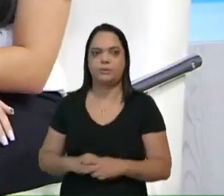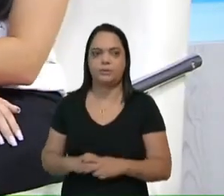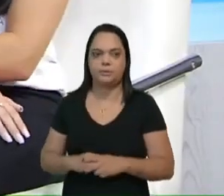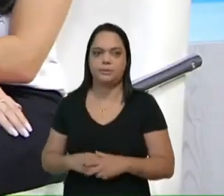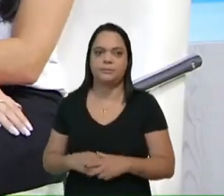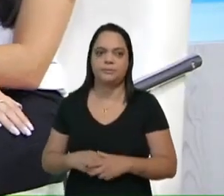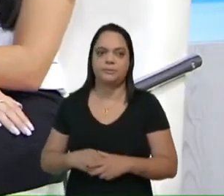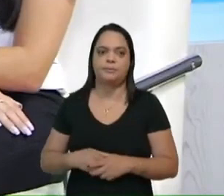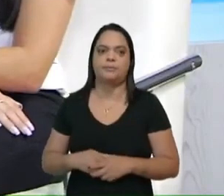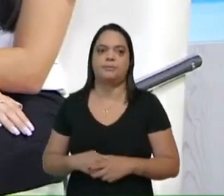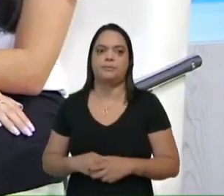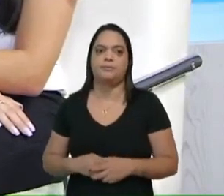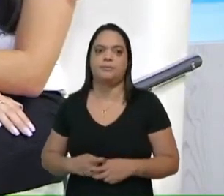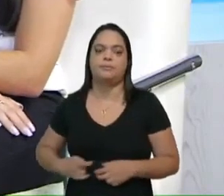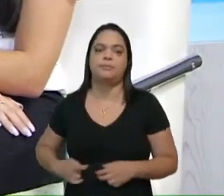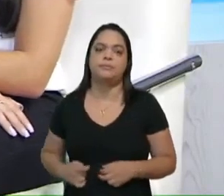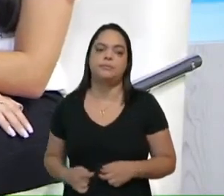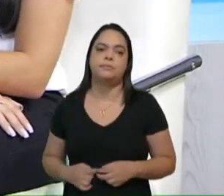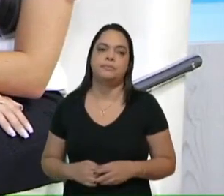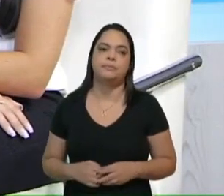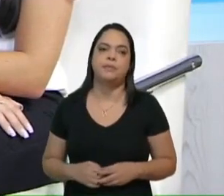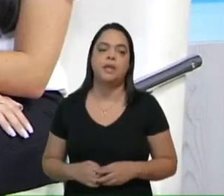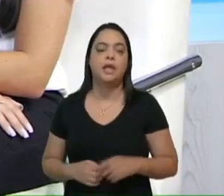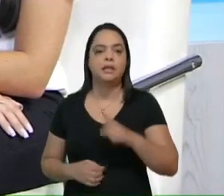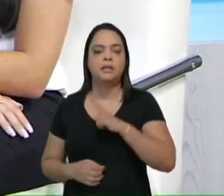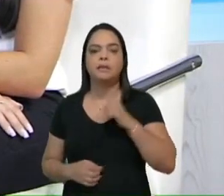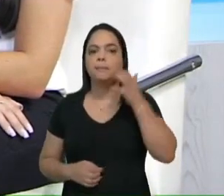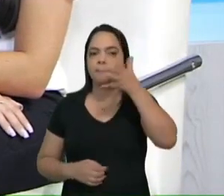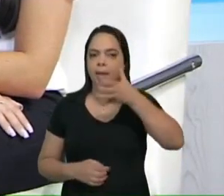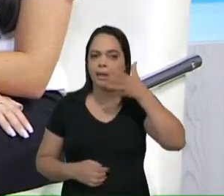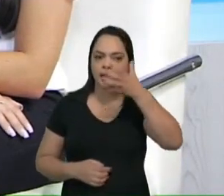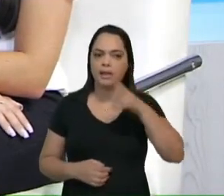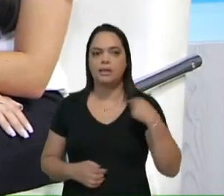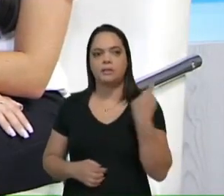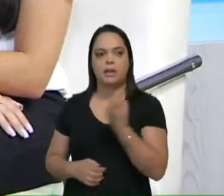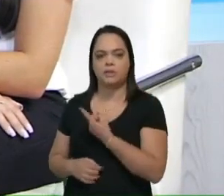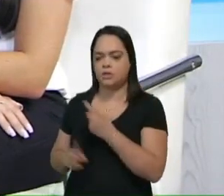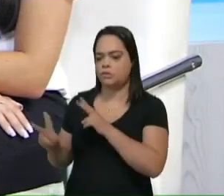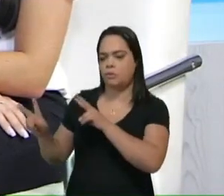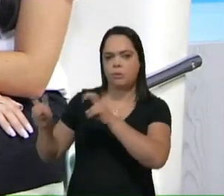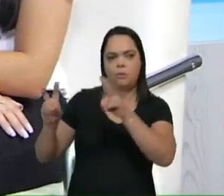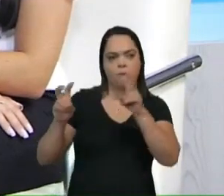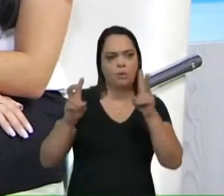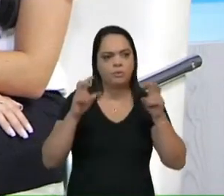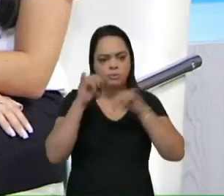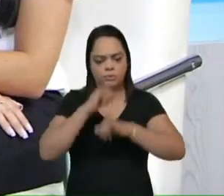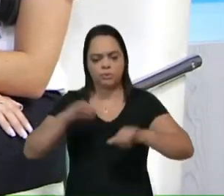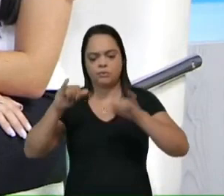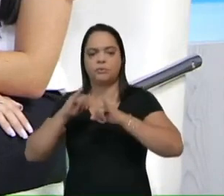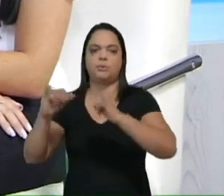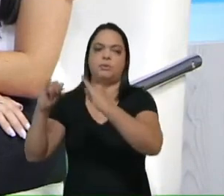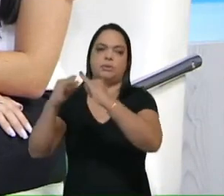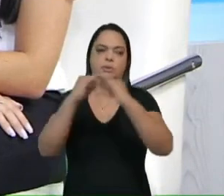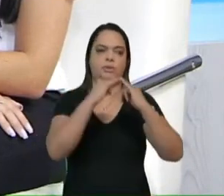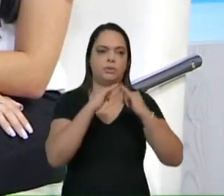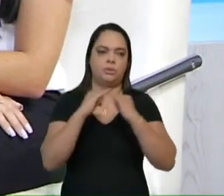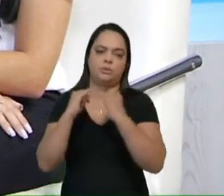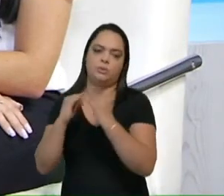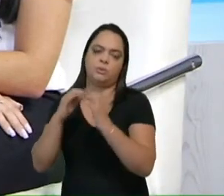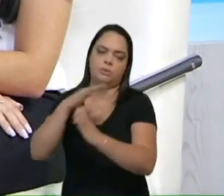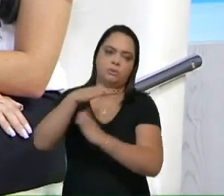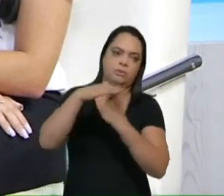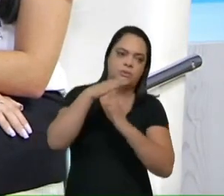gente tem uma uma espécie de palestra diálogo onde a gente leva o tema para instituições que queiram nos receber sejam